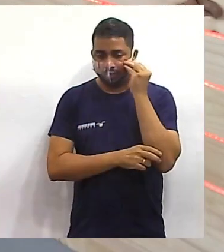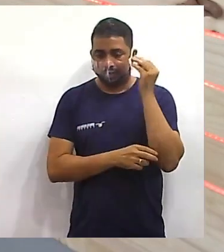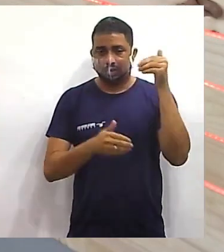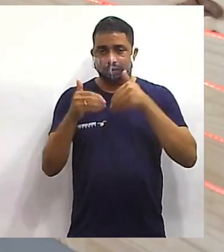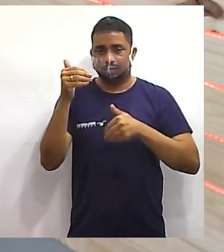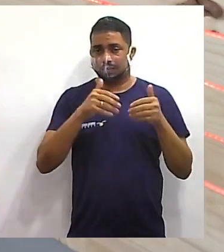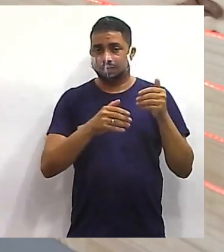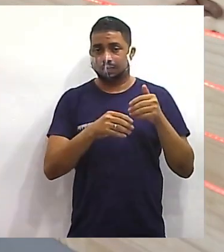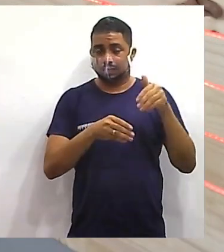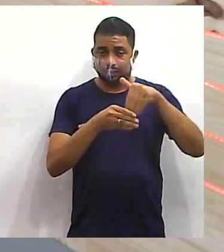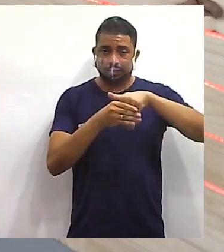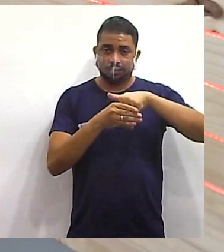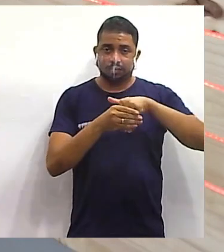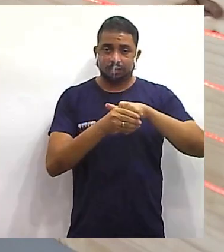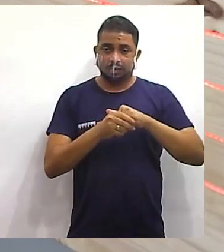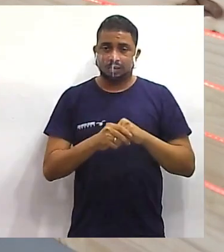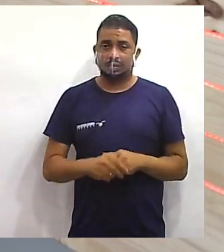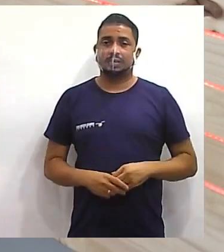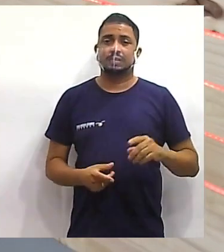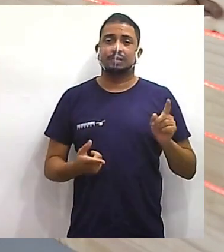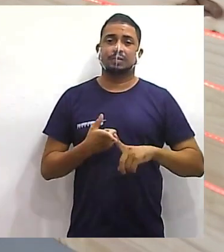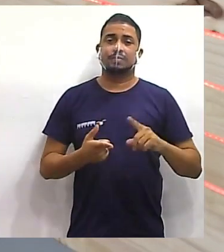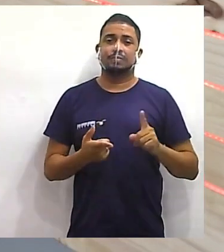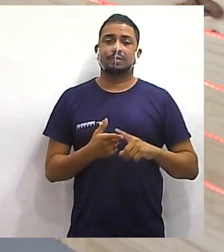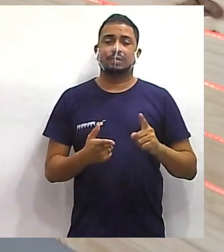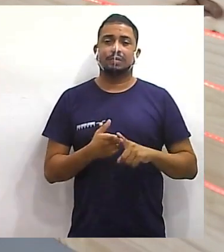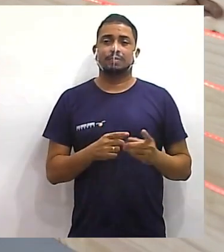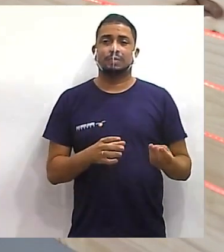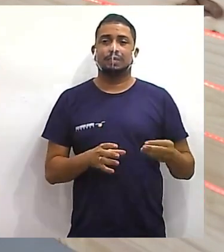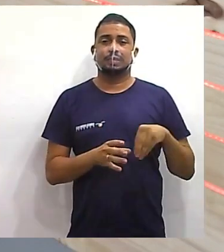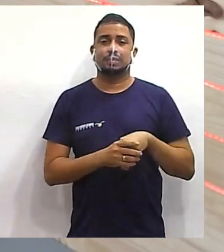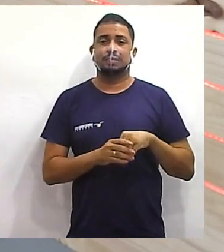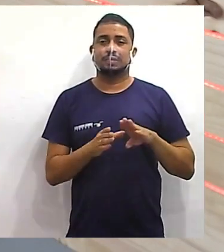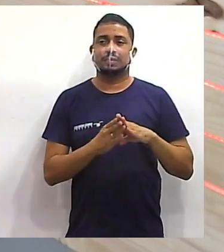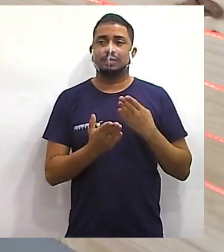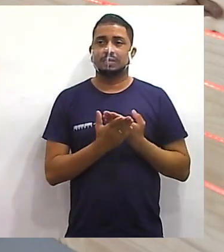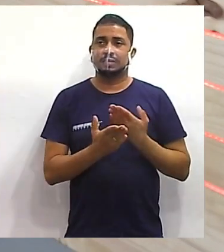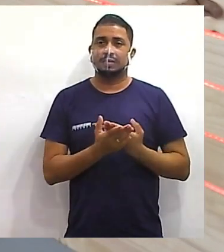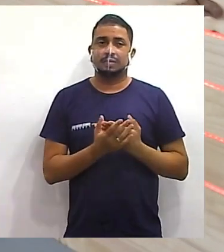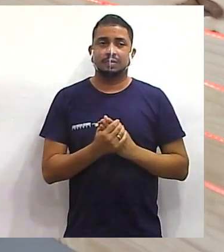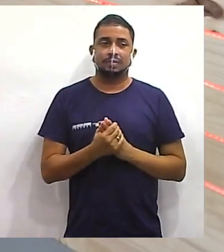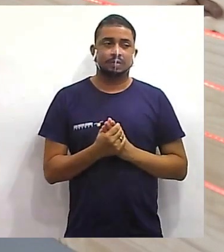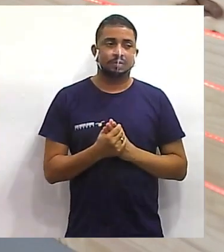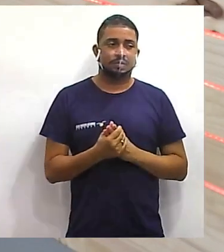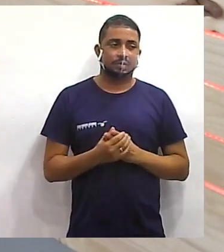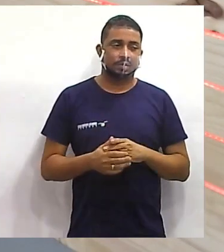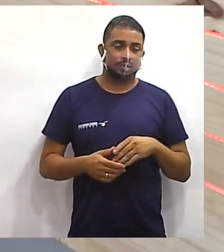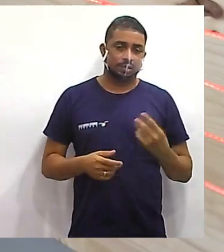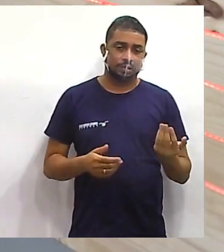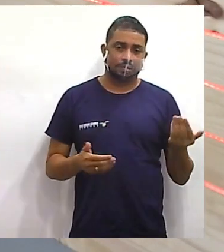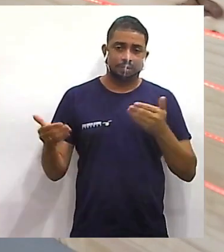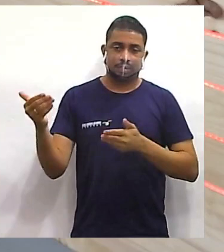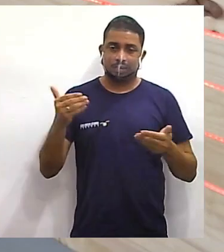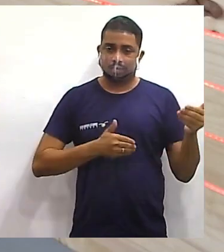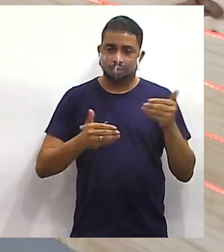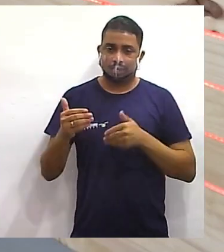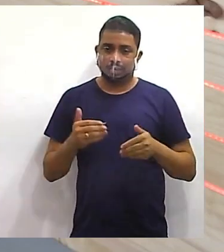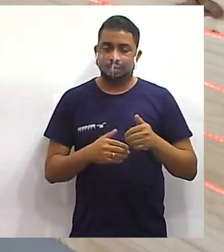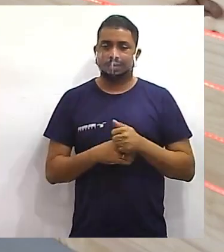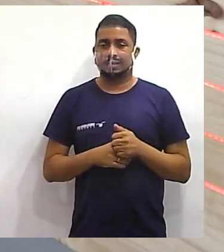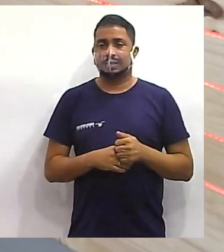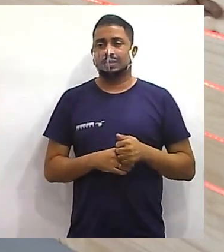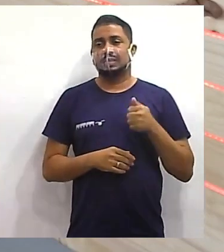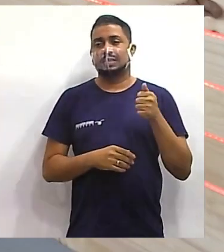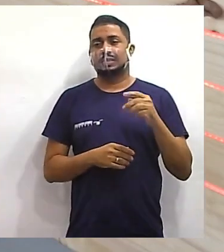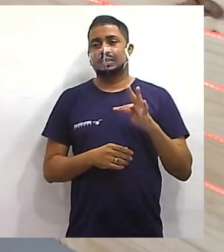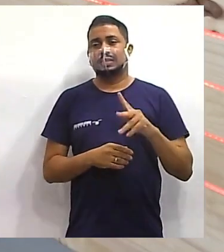democrática, buscando trazer também para dentro da escola essa descentralização e essa participação ativa